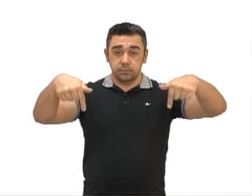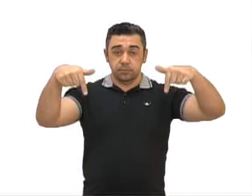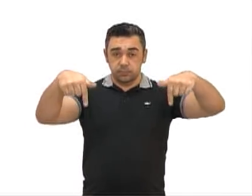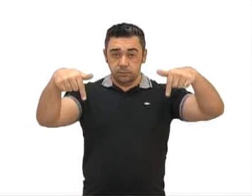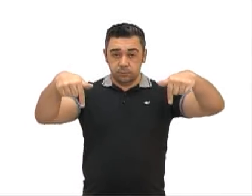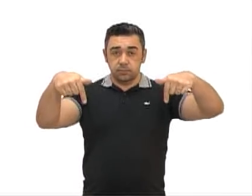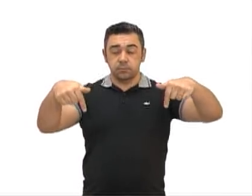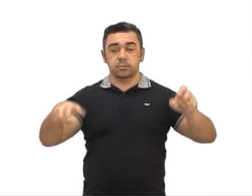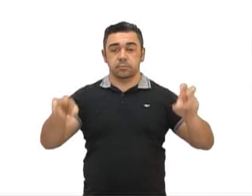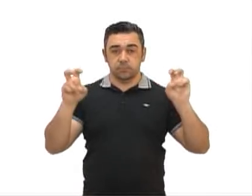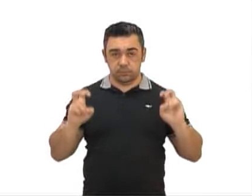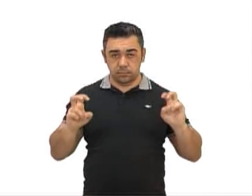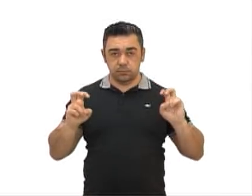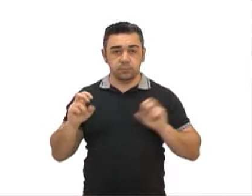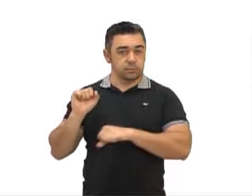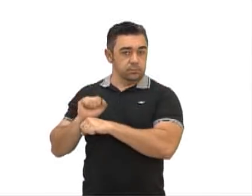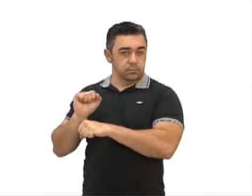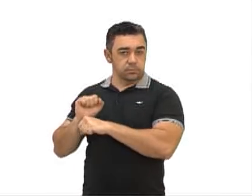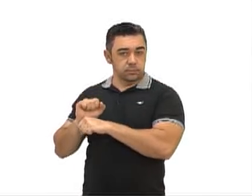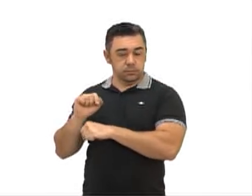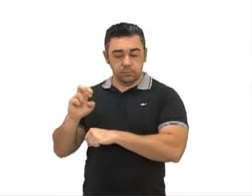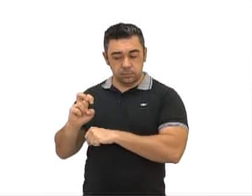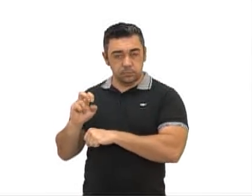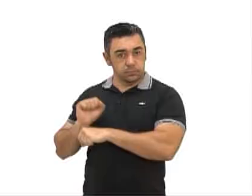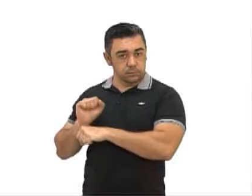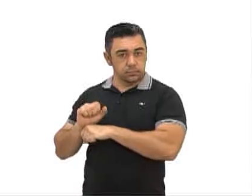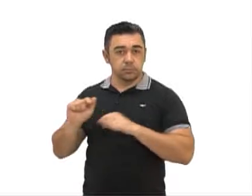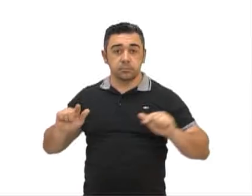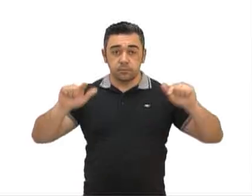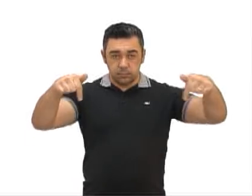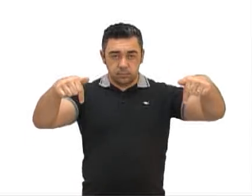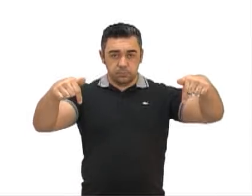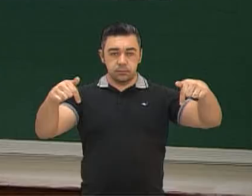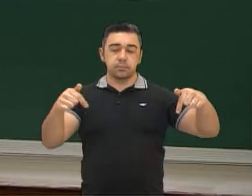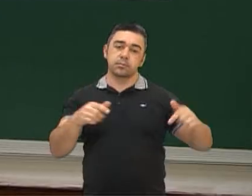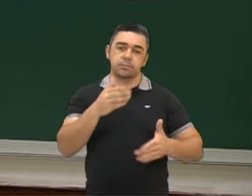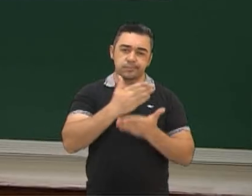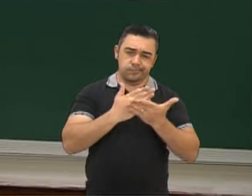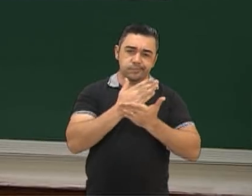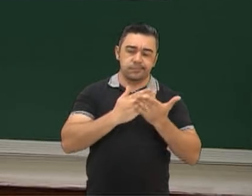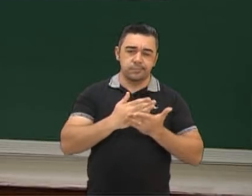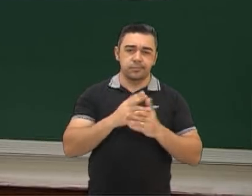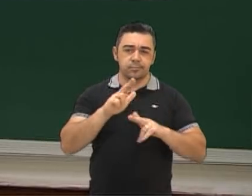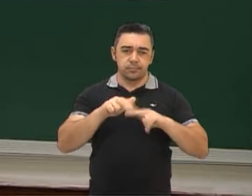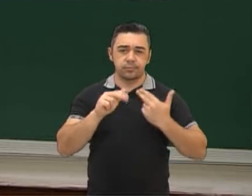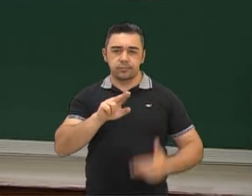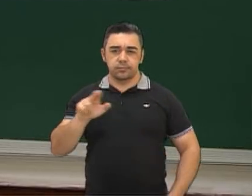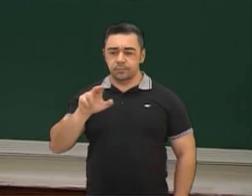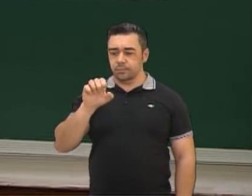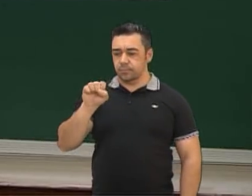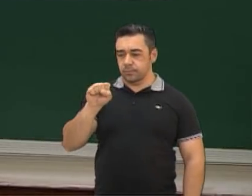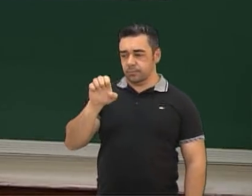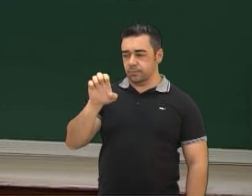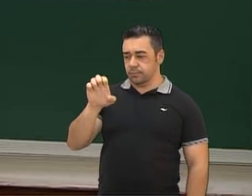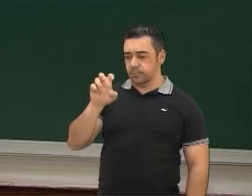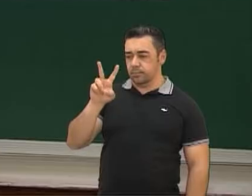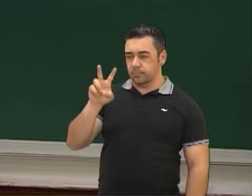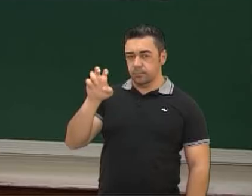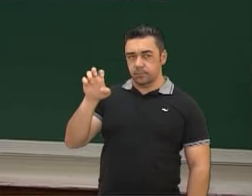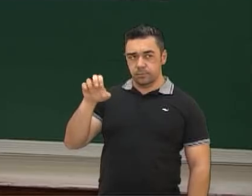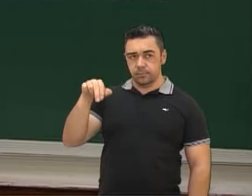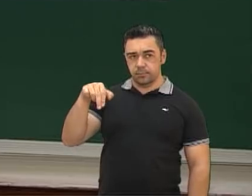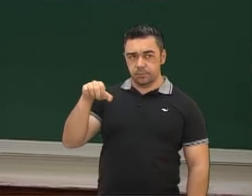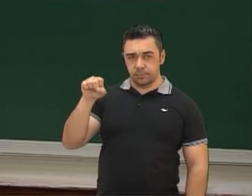jogadores e 5 reservas. Então, na verdade, é praticamente metade do time do rugby union. Lá nós temos